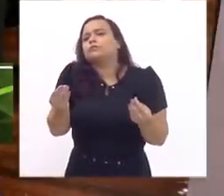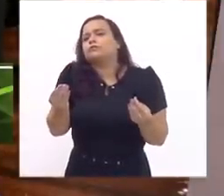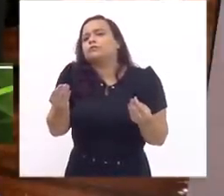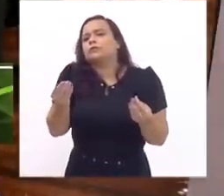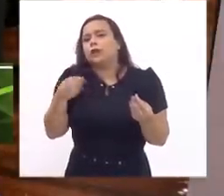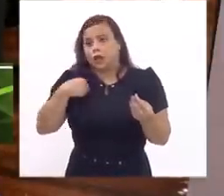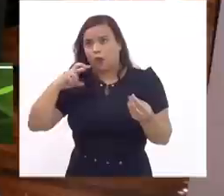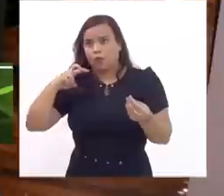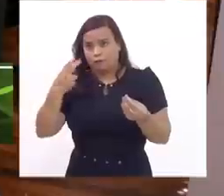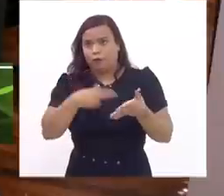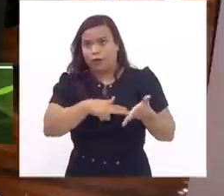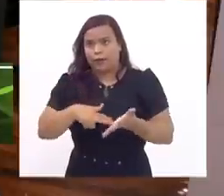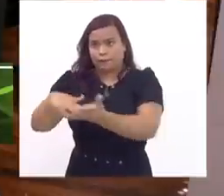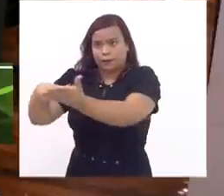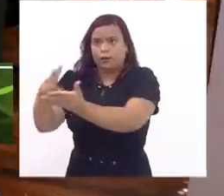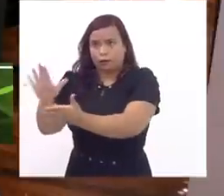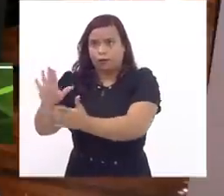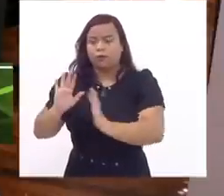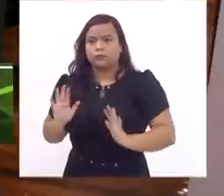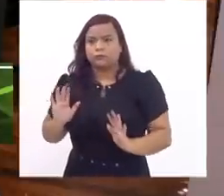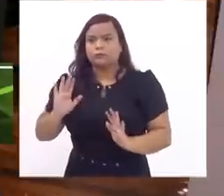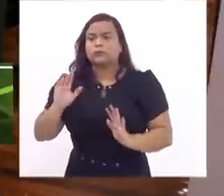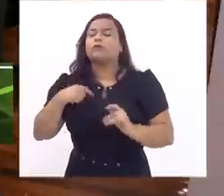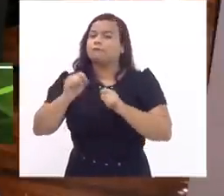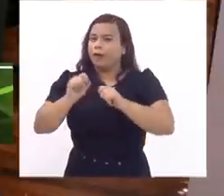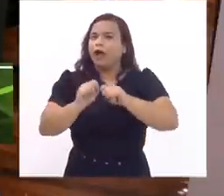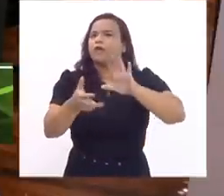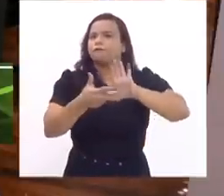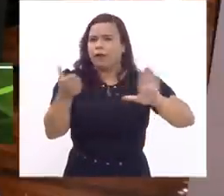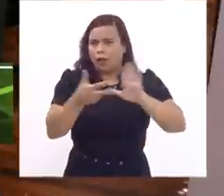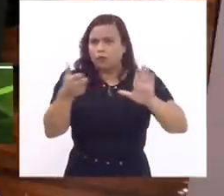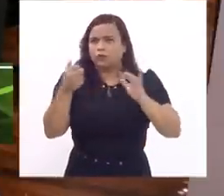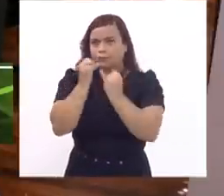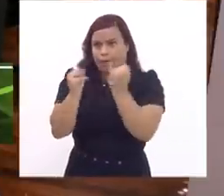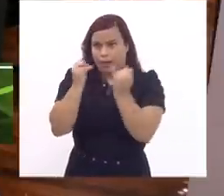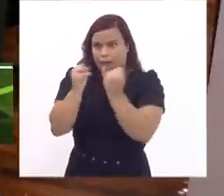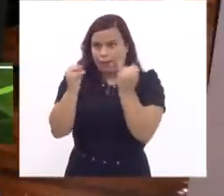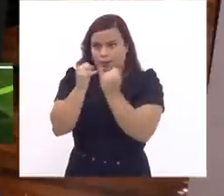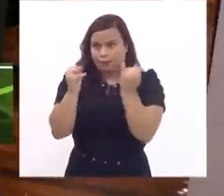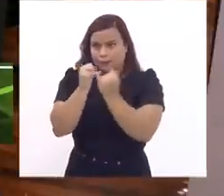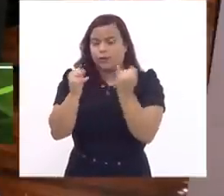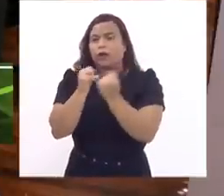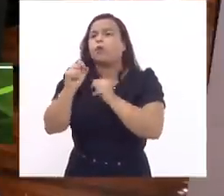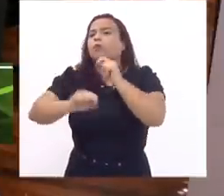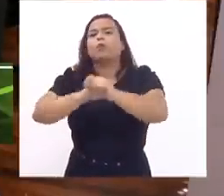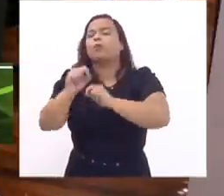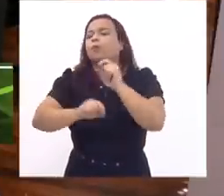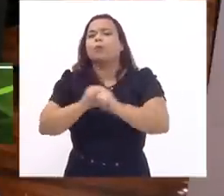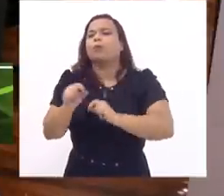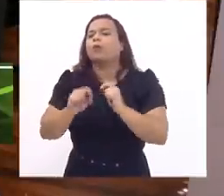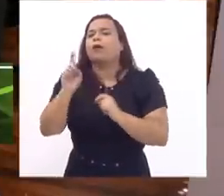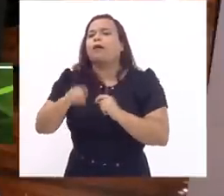encaminhamento. A gente faz o veto parcial, que é